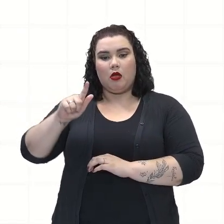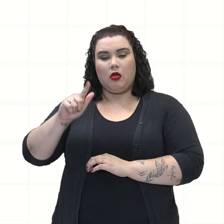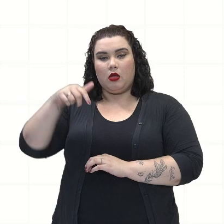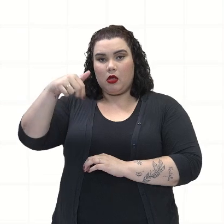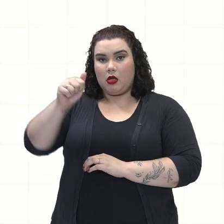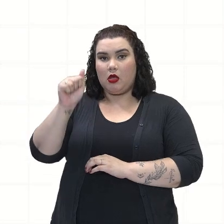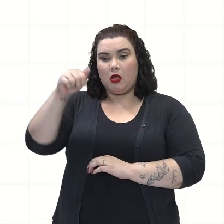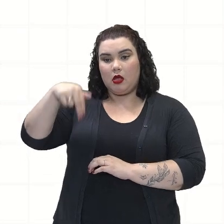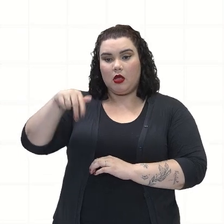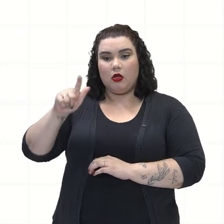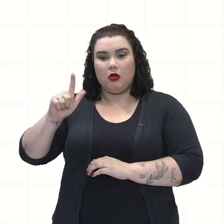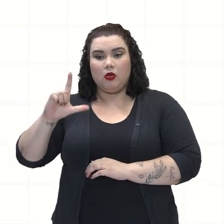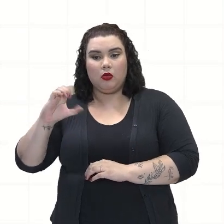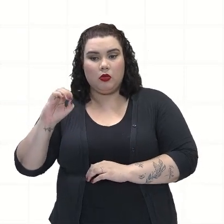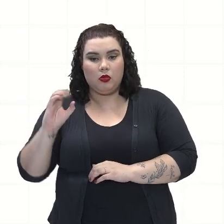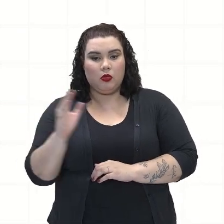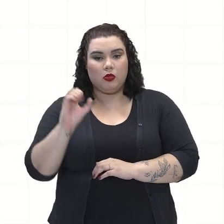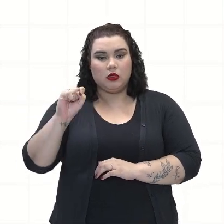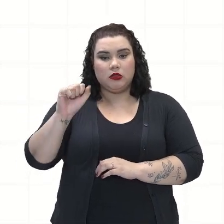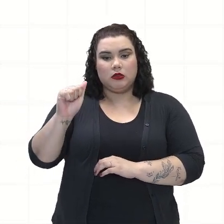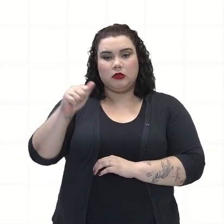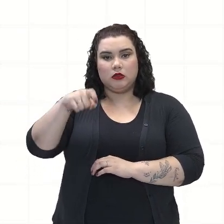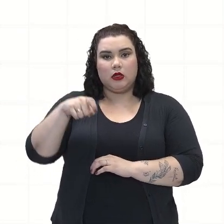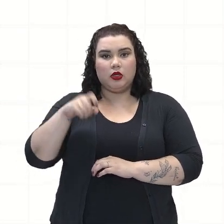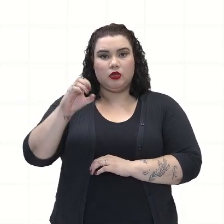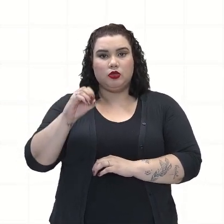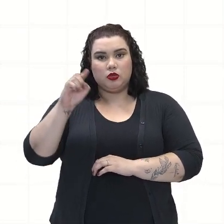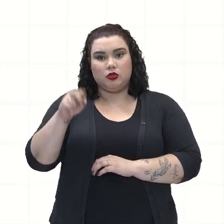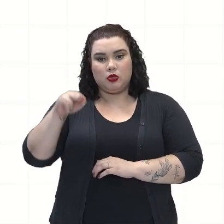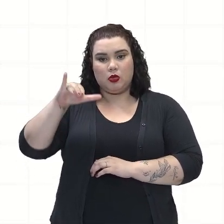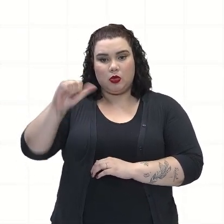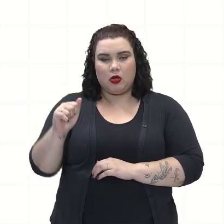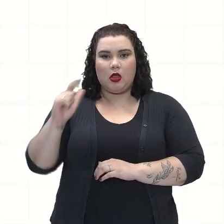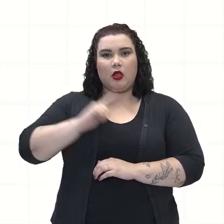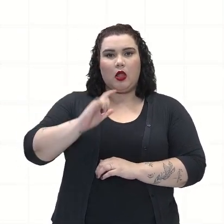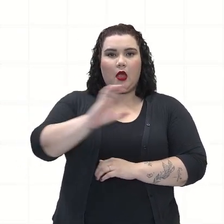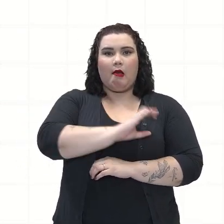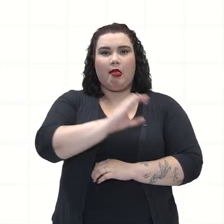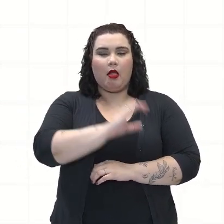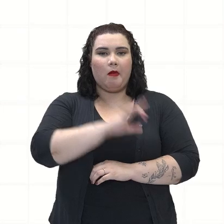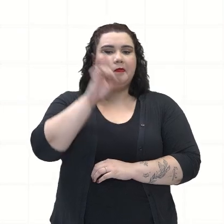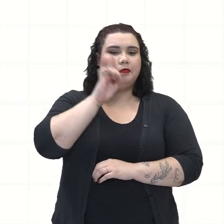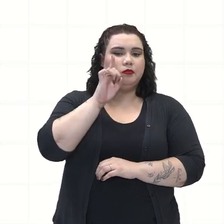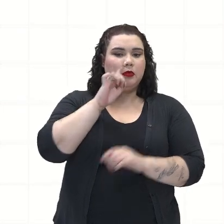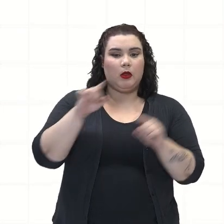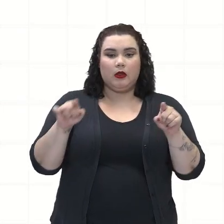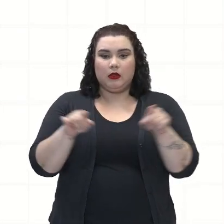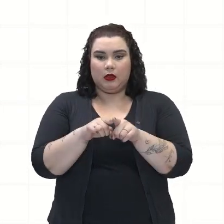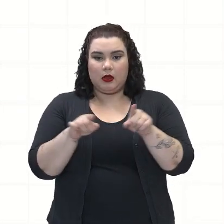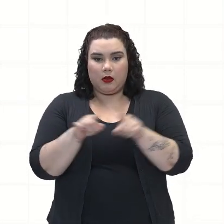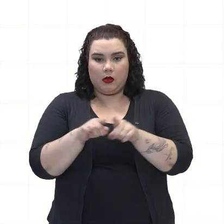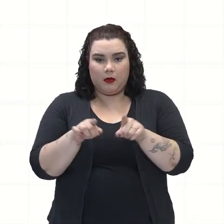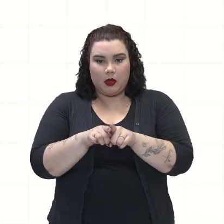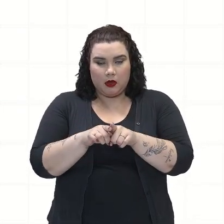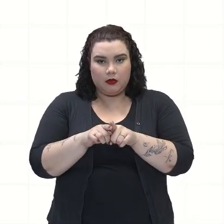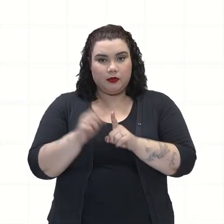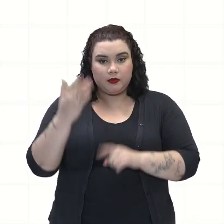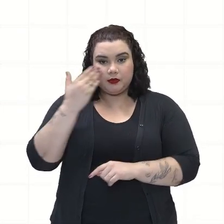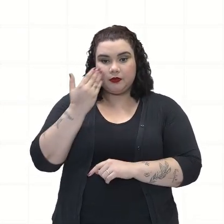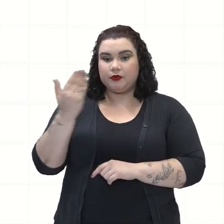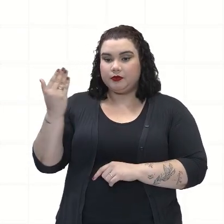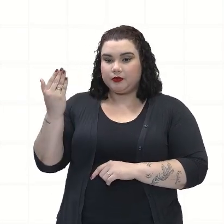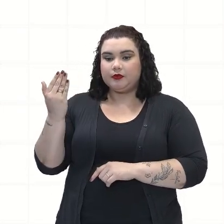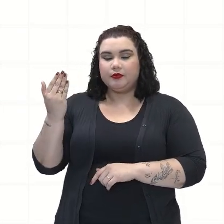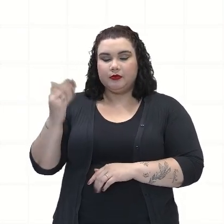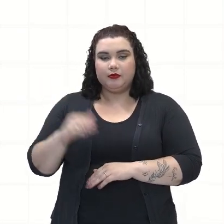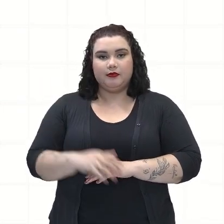essa região que envolve ali o Canadá e também os Estados Unidos, certo? Vou mudar de cor aqui. Canadá está aqui, os Estados Unidos estão